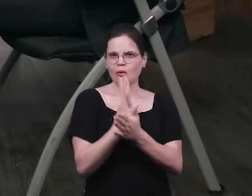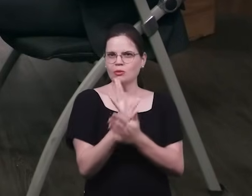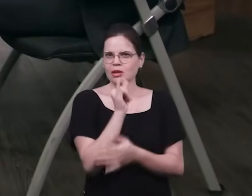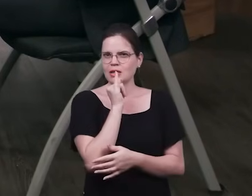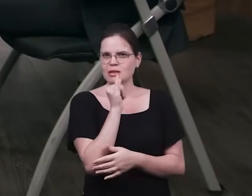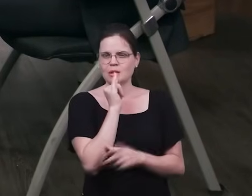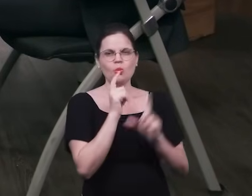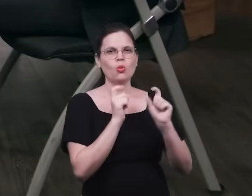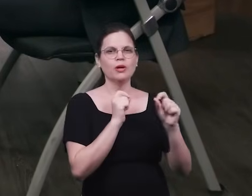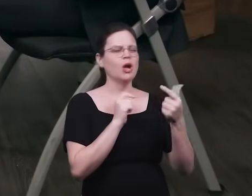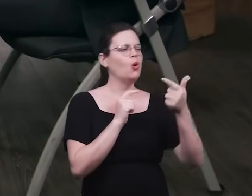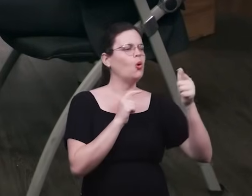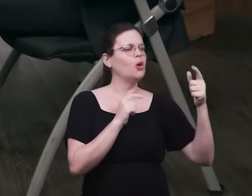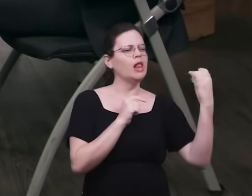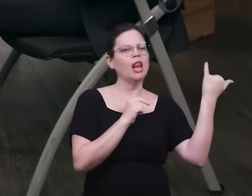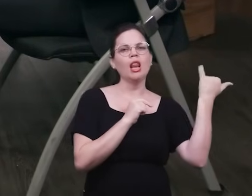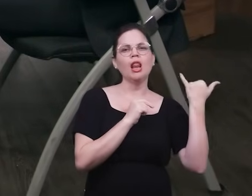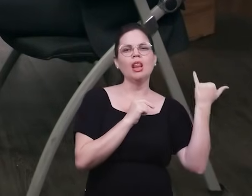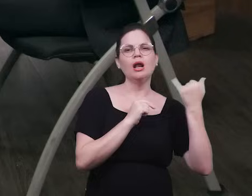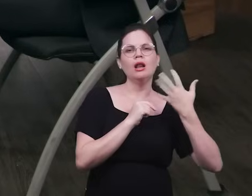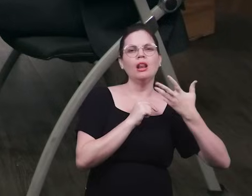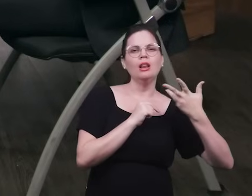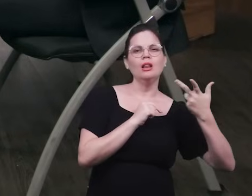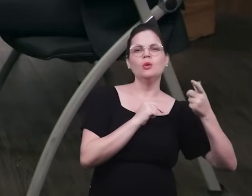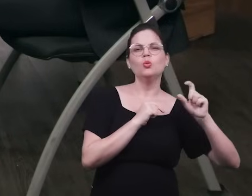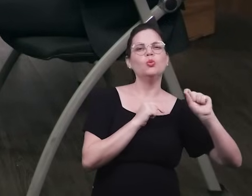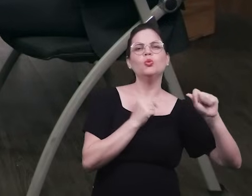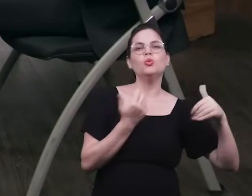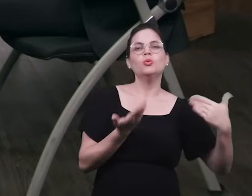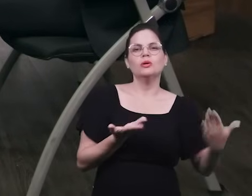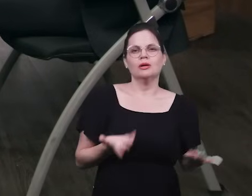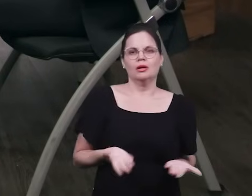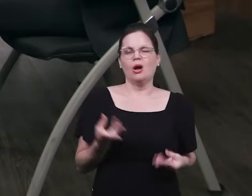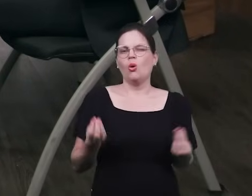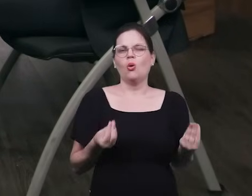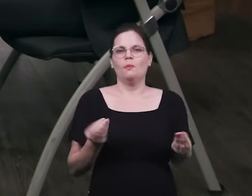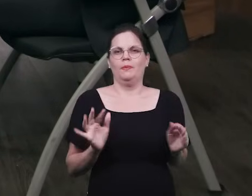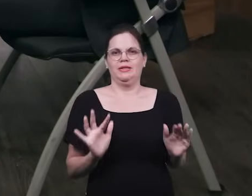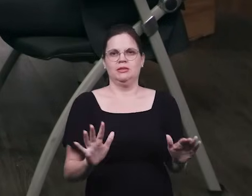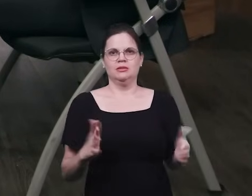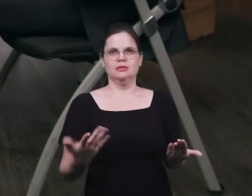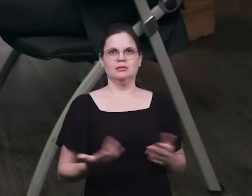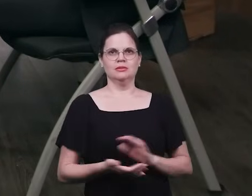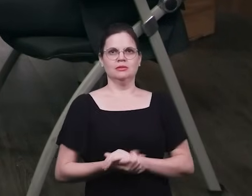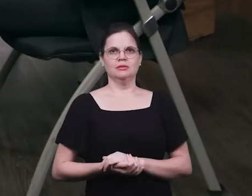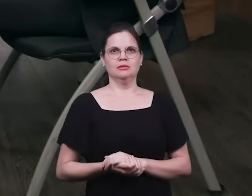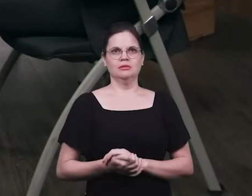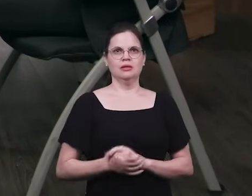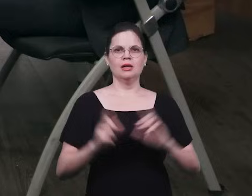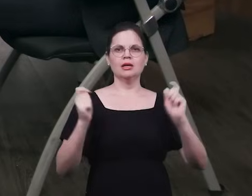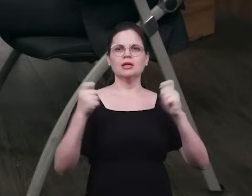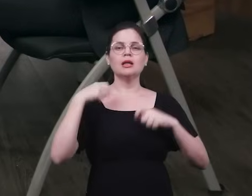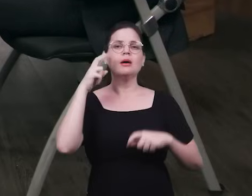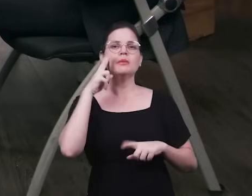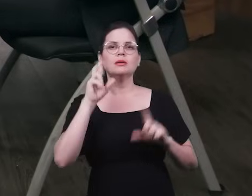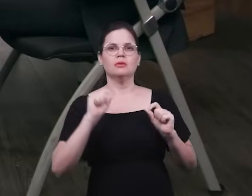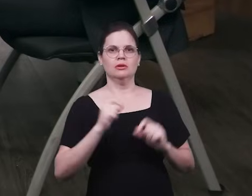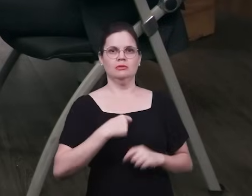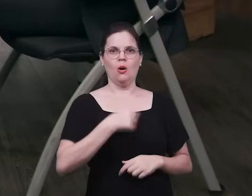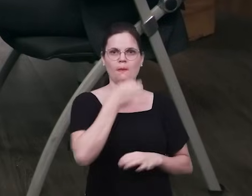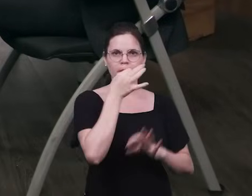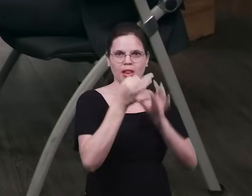outras vozes vamos lá o argumento próprio mas o quê Nós podemos lembrar